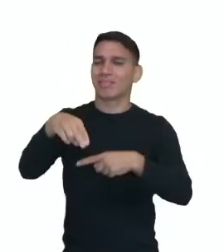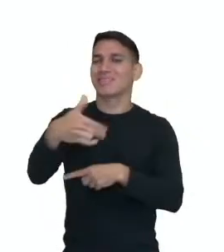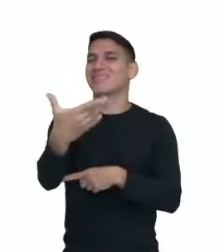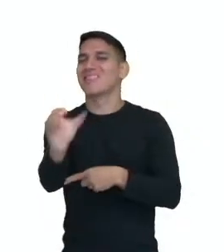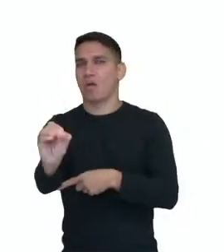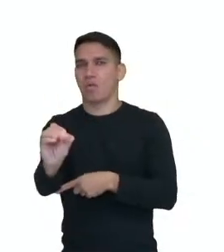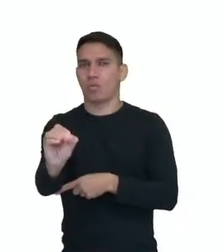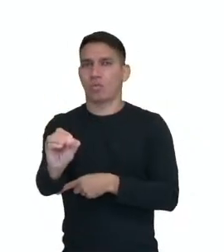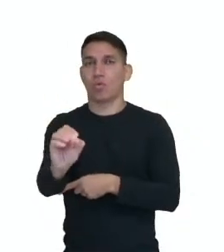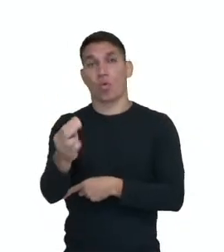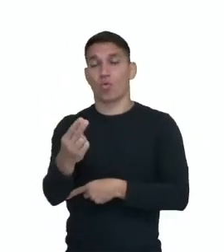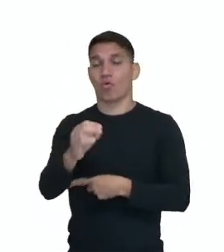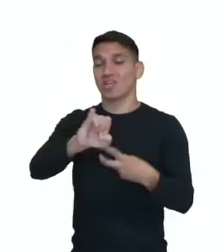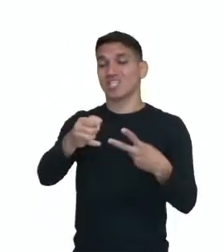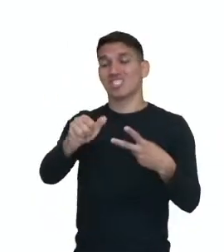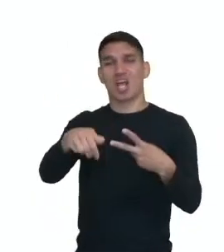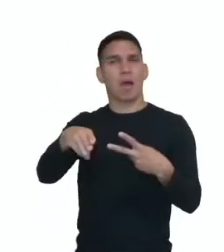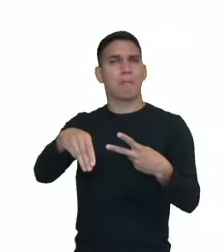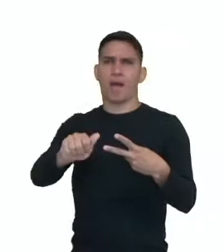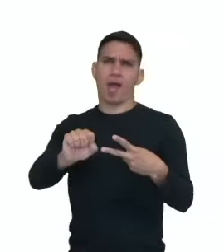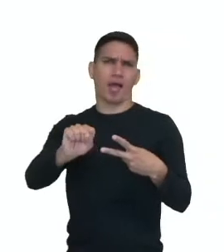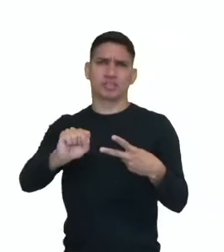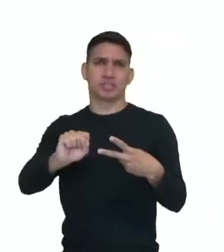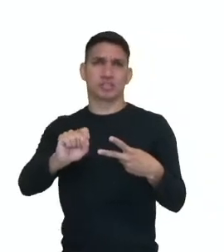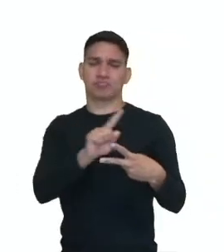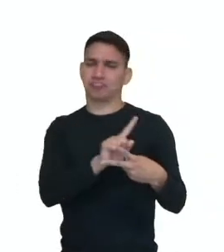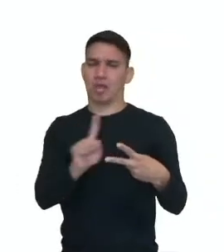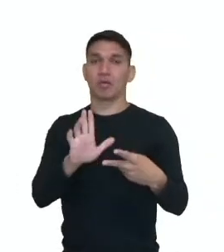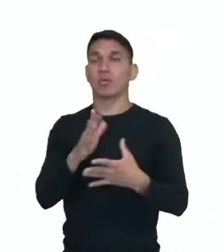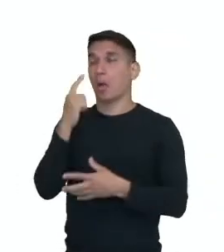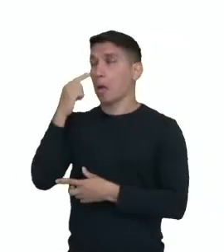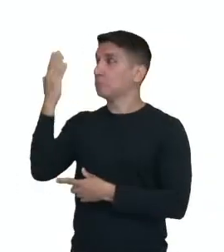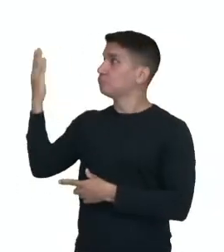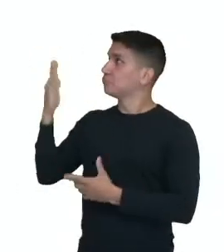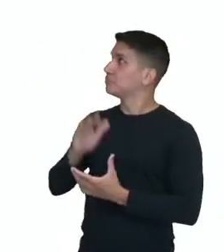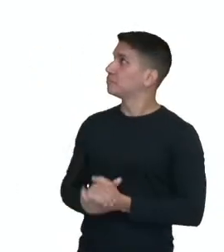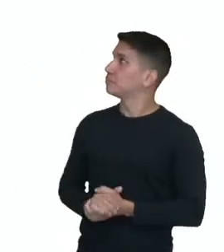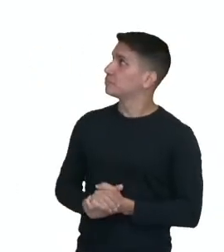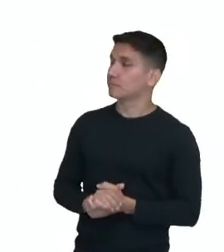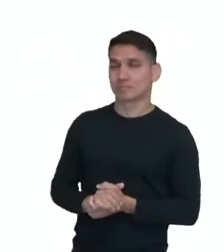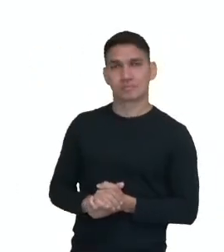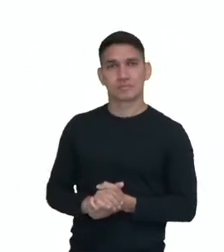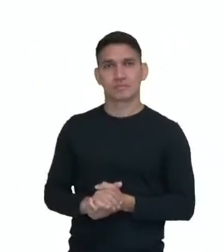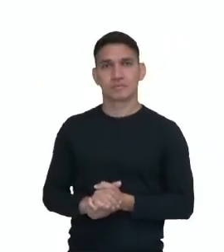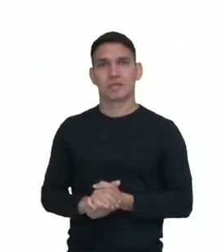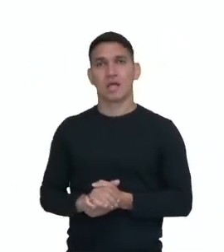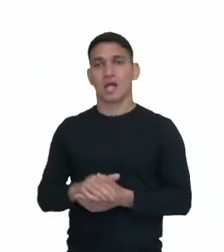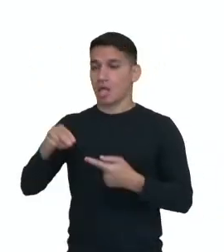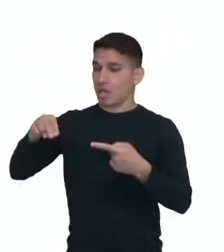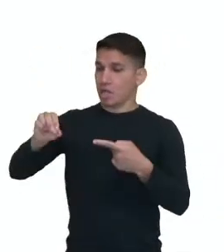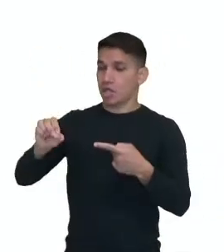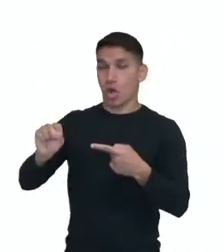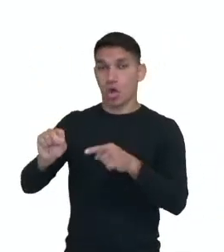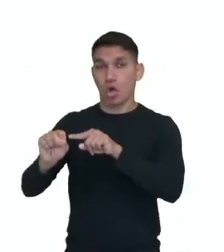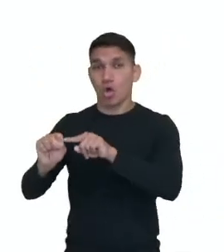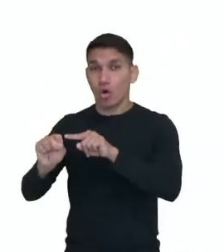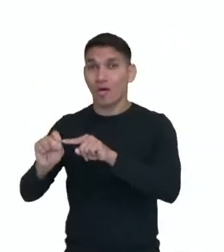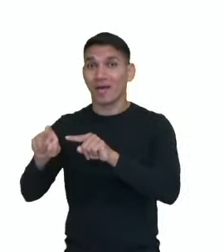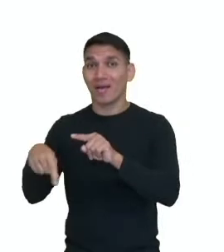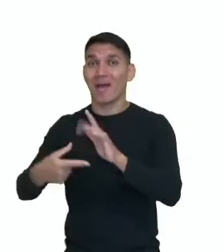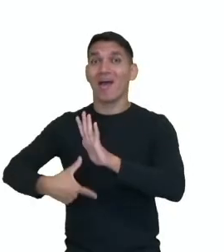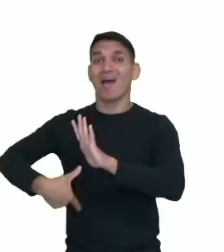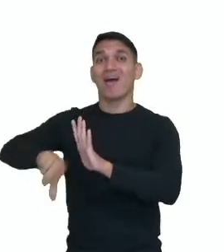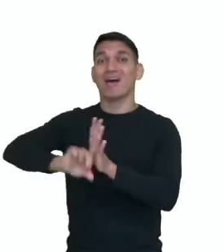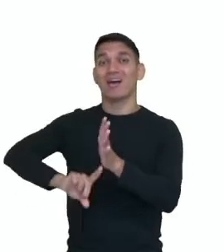jamais. Temos um exemplo aqui. Não nos esqueceremos deste tempo. O nos está antes do esqueceremos, que é